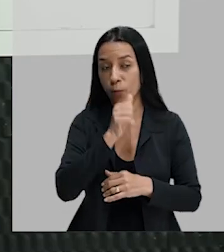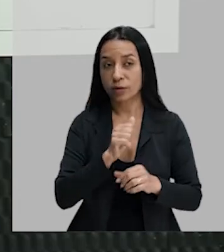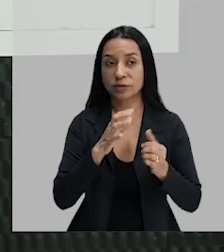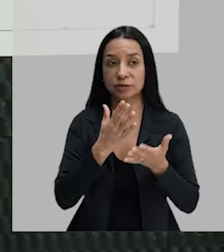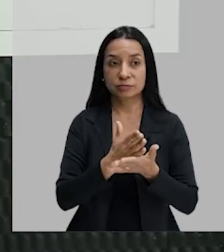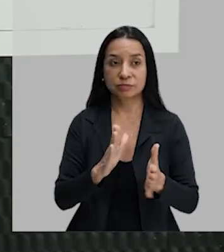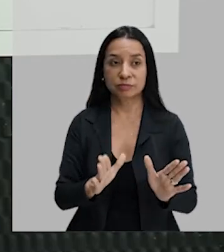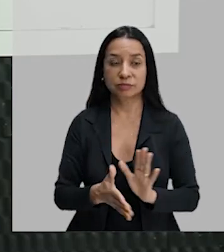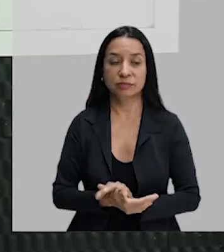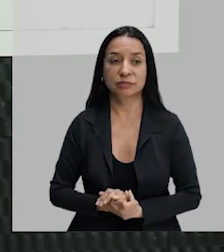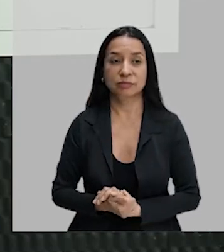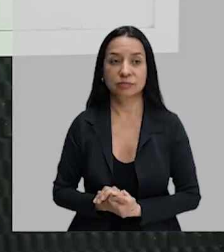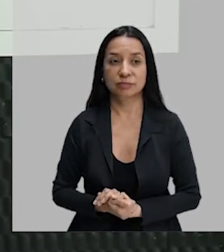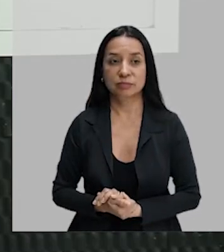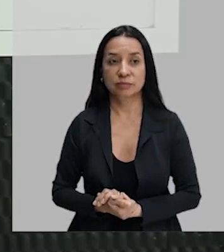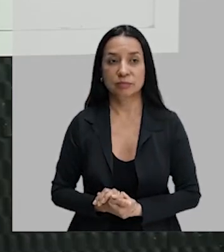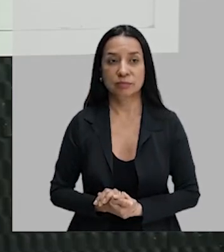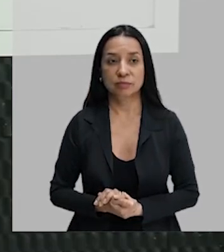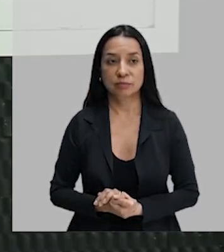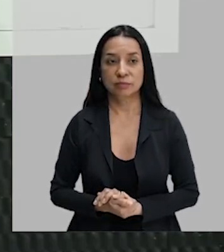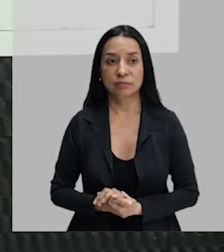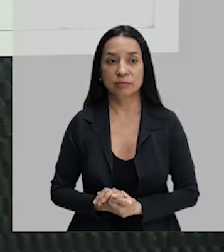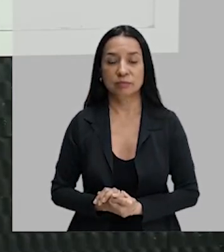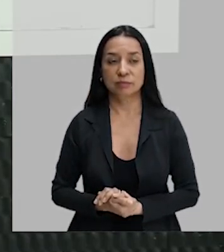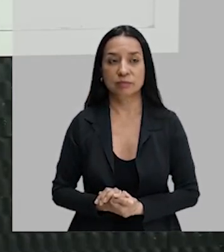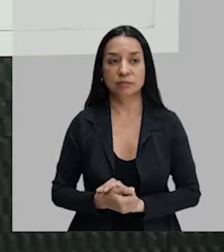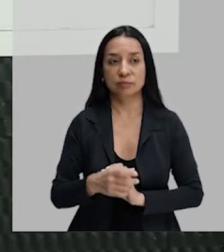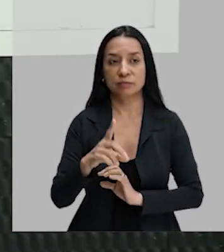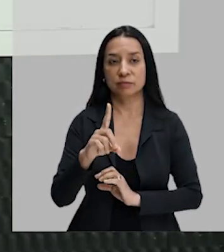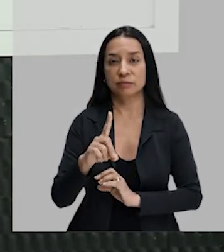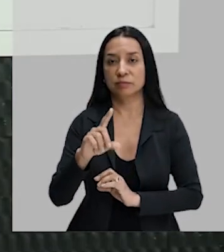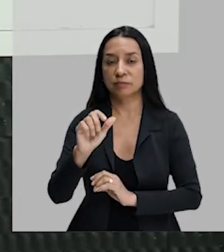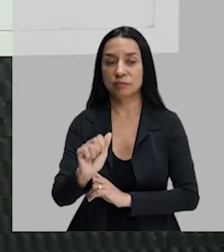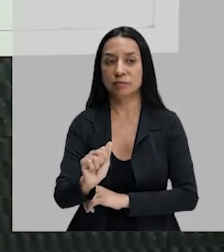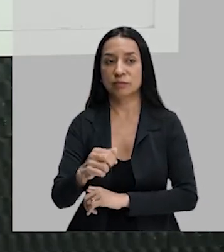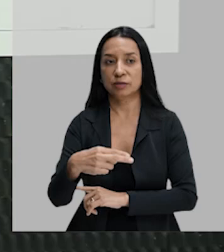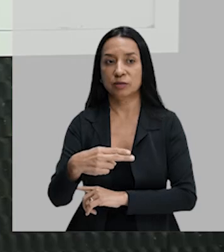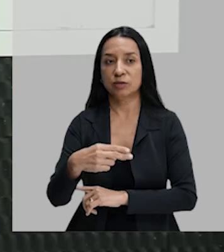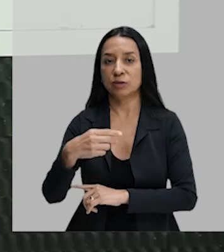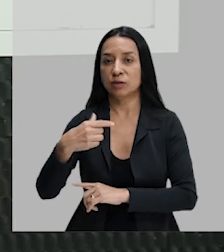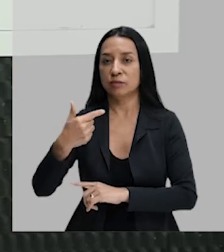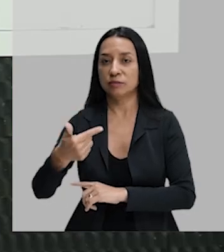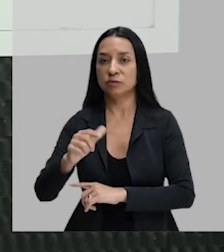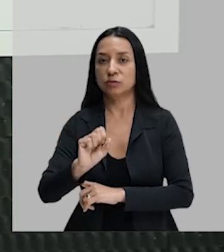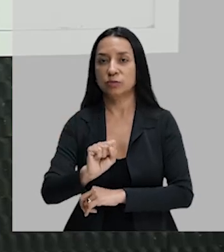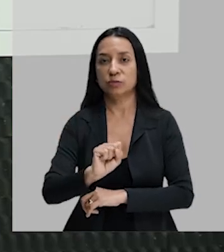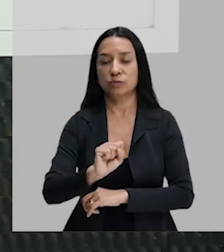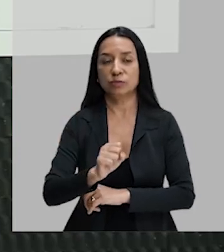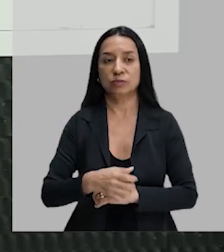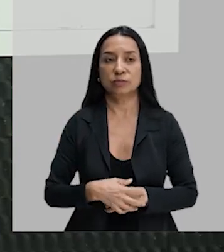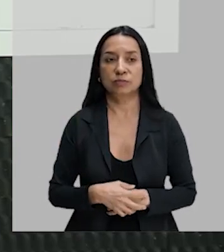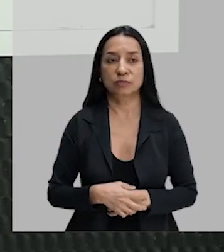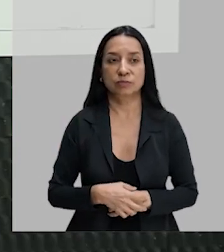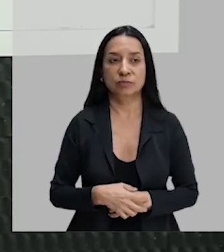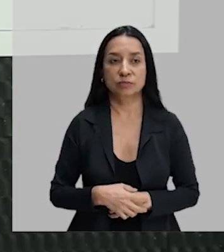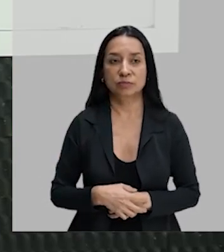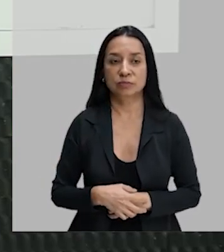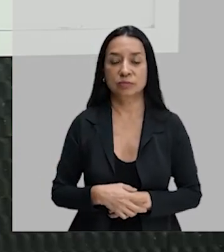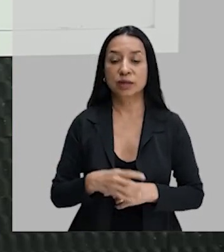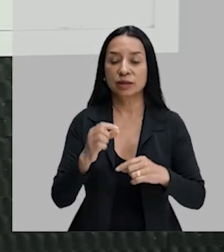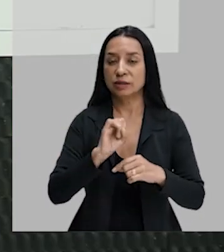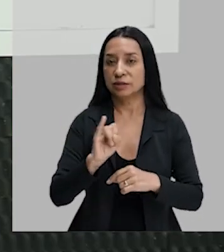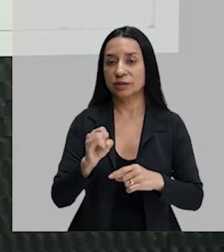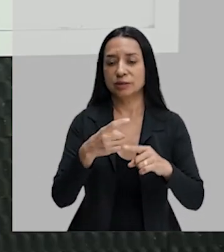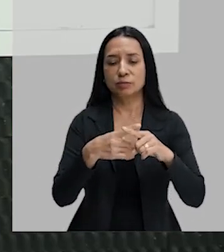determinante já vai dar 28 Positivo né você multiplicar aqui ó menos com menos dá mais